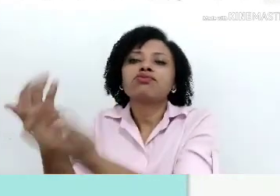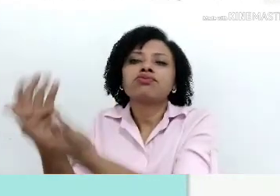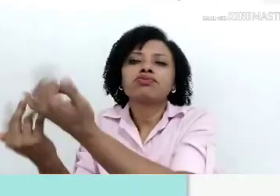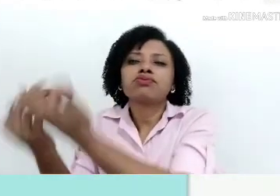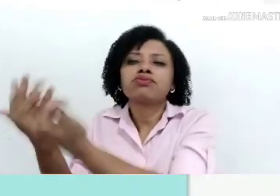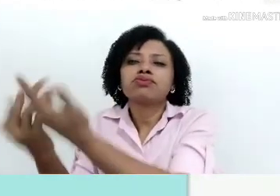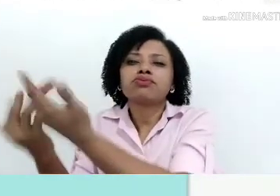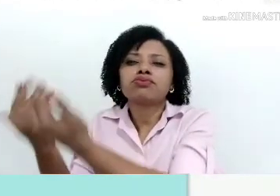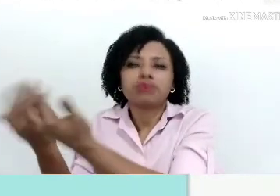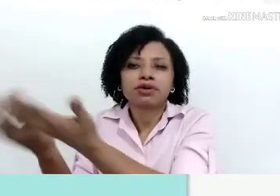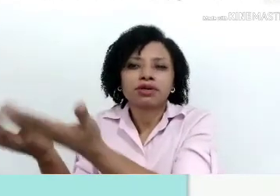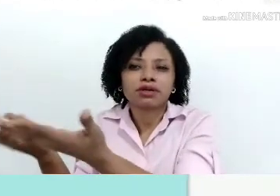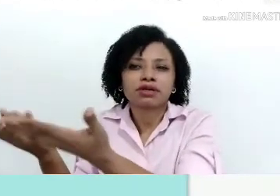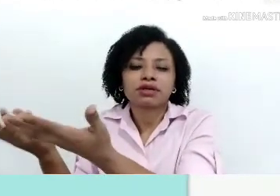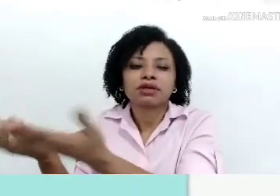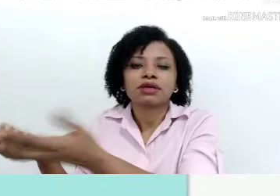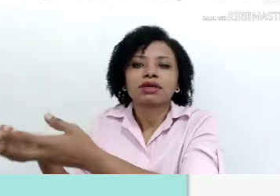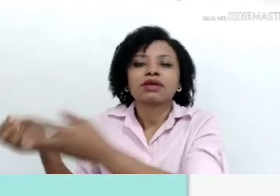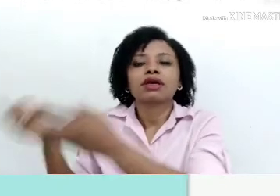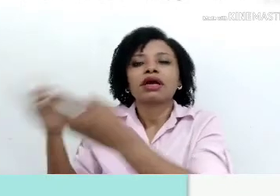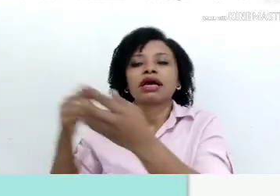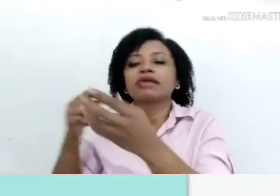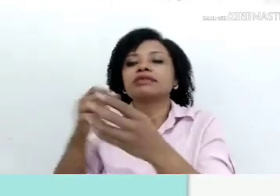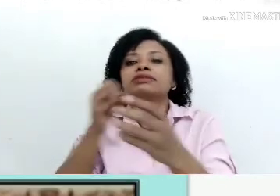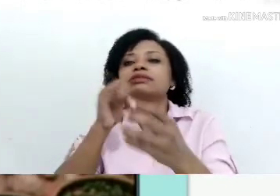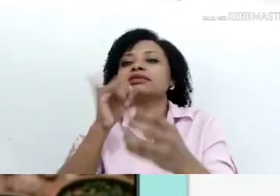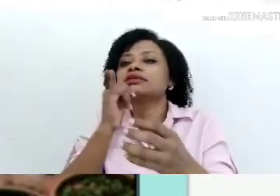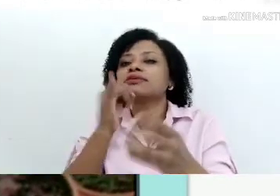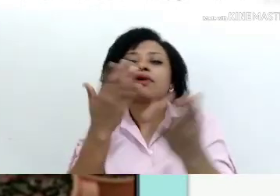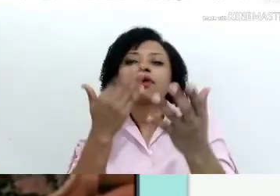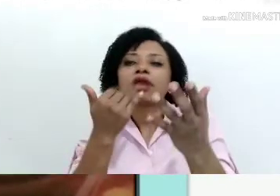absorve energia na forma de calor.